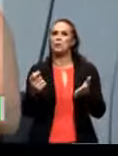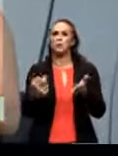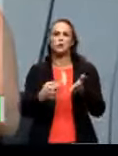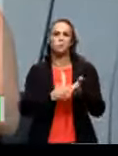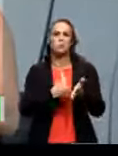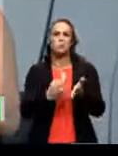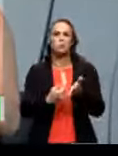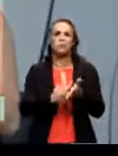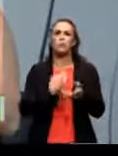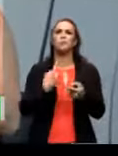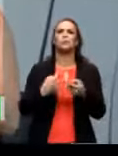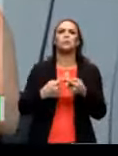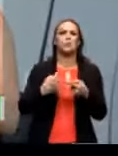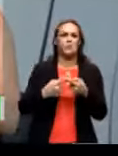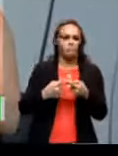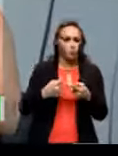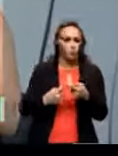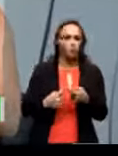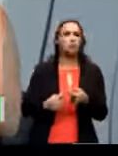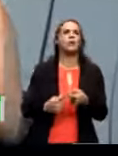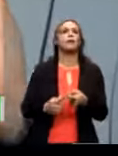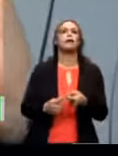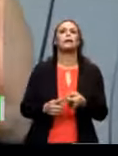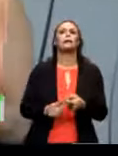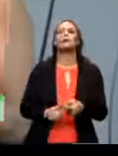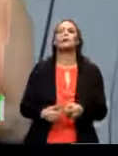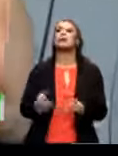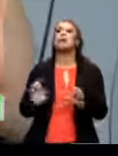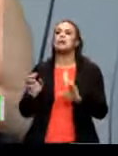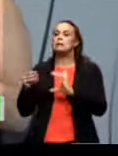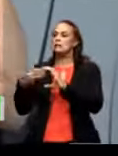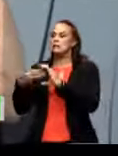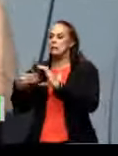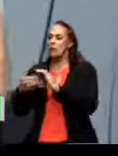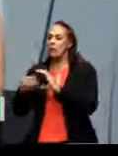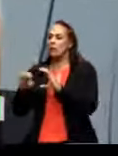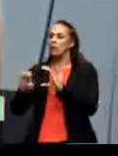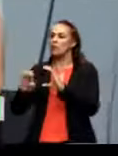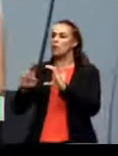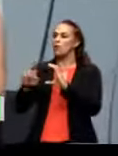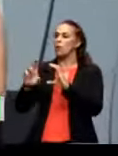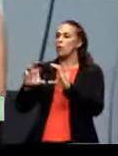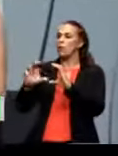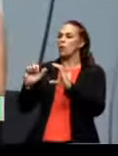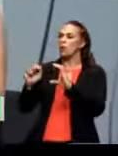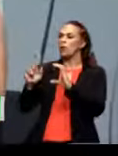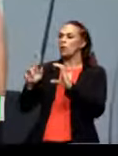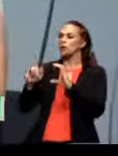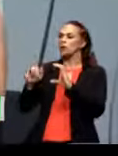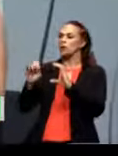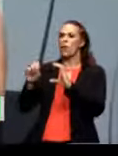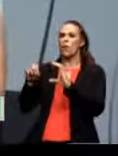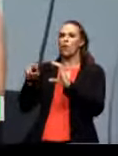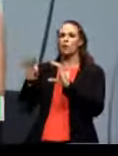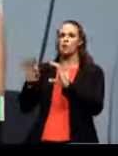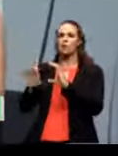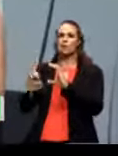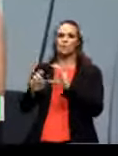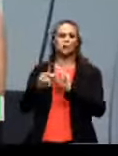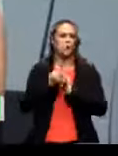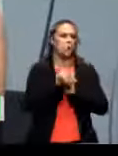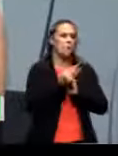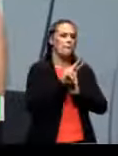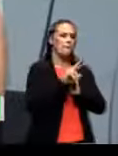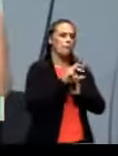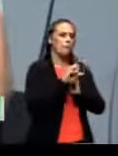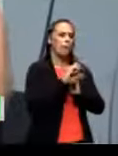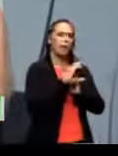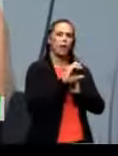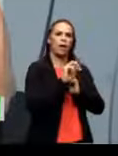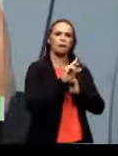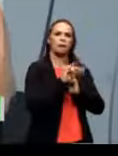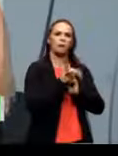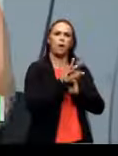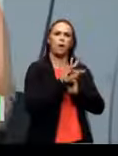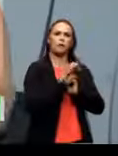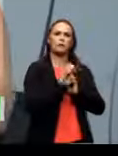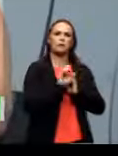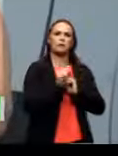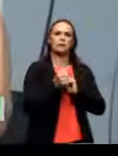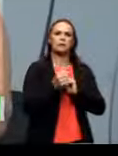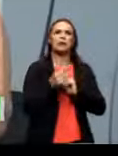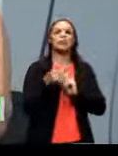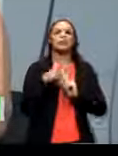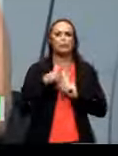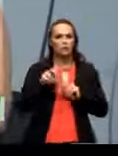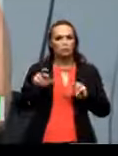questões metabólicas de seres procariontes, seres eucariontes. E lembrando aí que as bactérias, como ela não tem a membrana